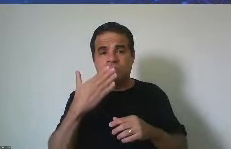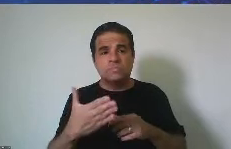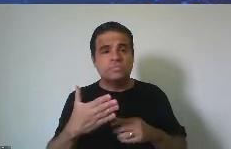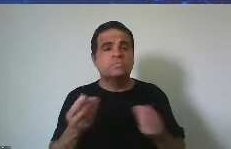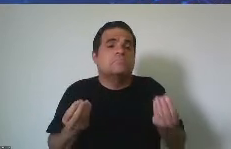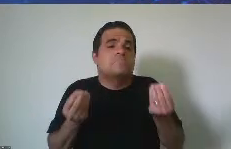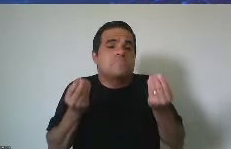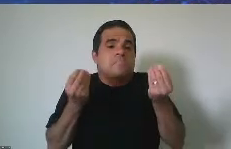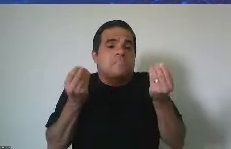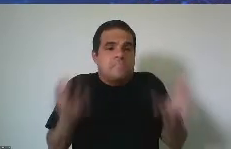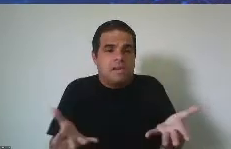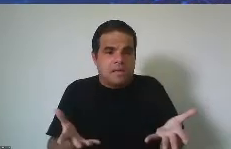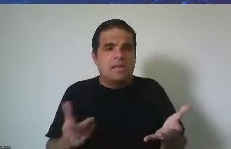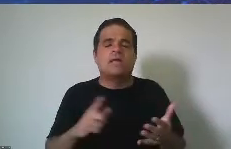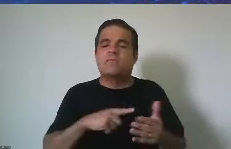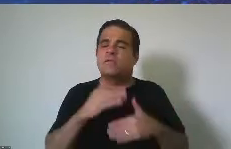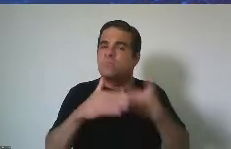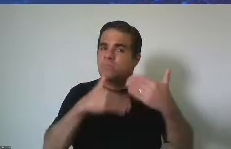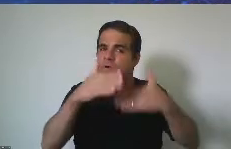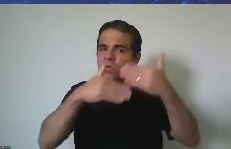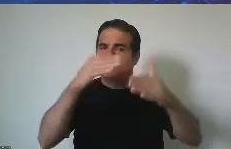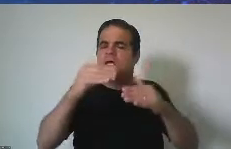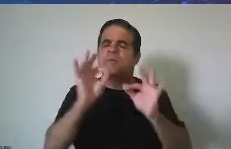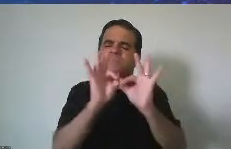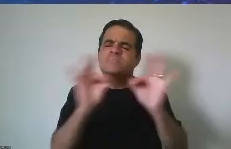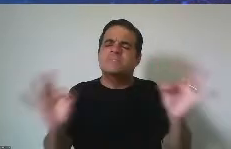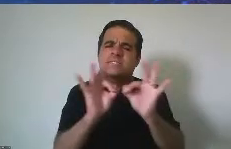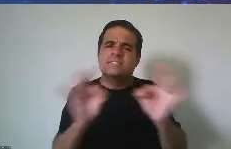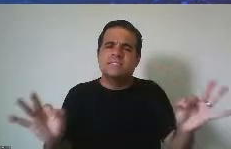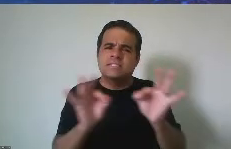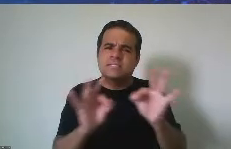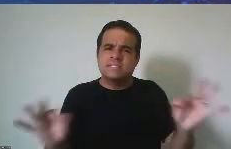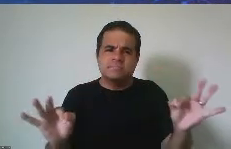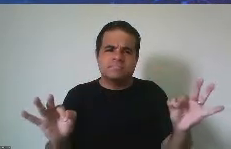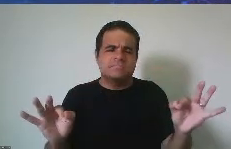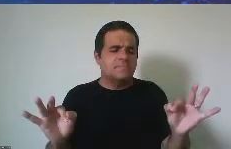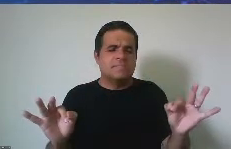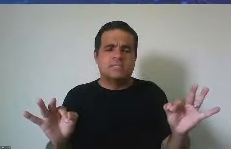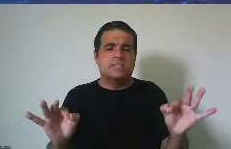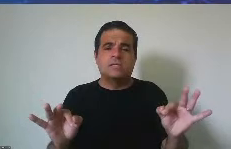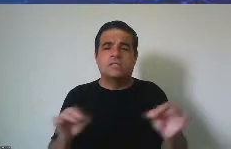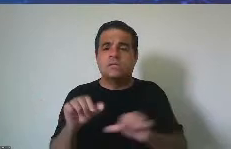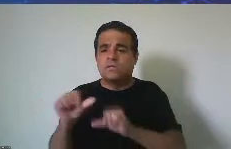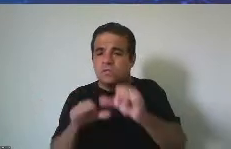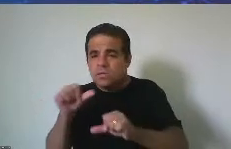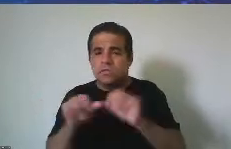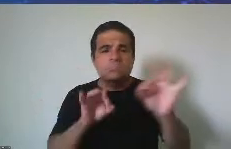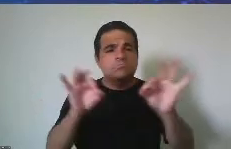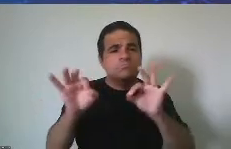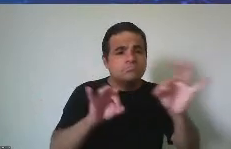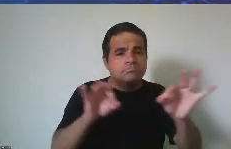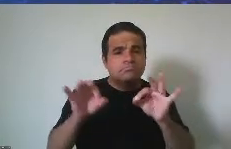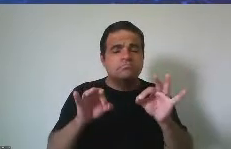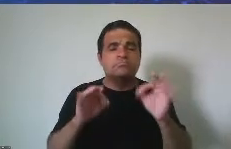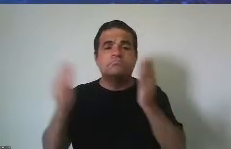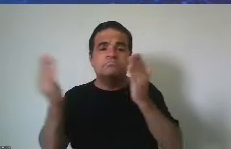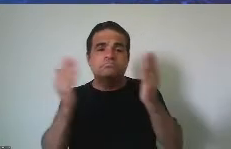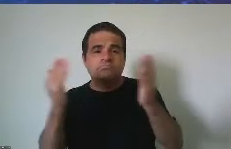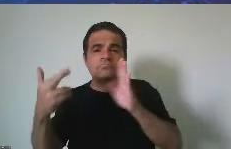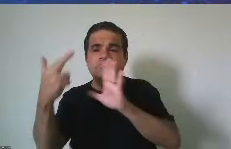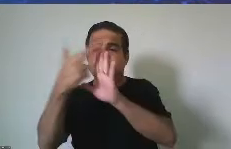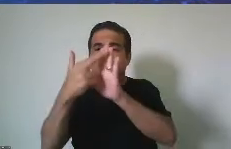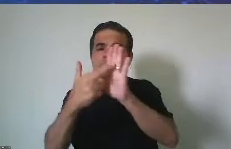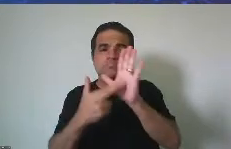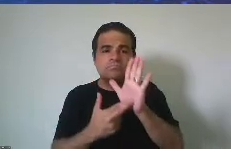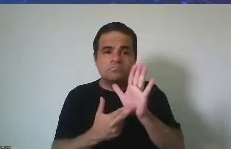e tem um processo bem simples só correção monetária e algum parâmetro regulatório relacionado